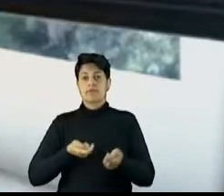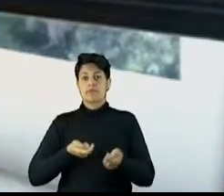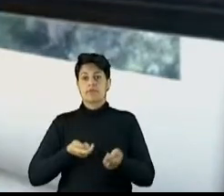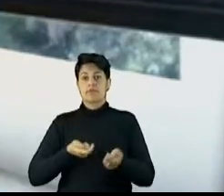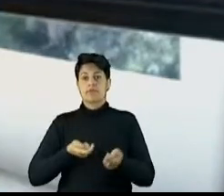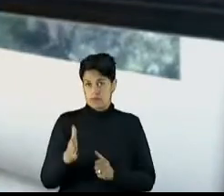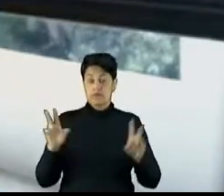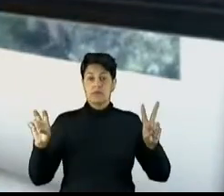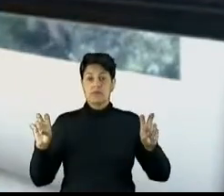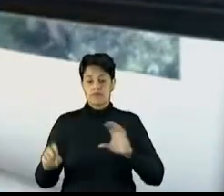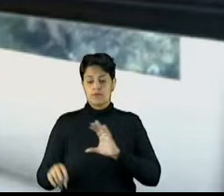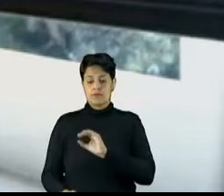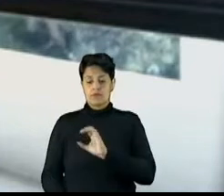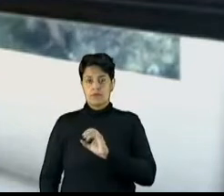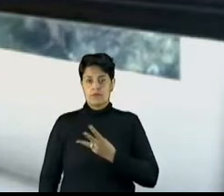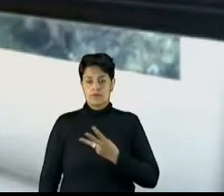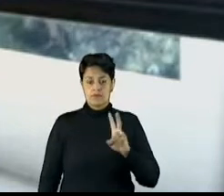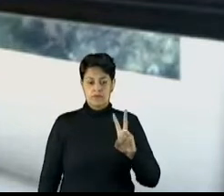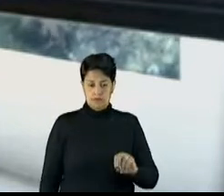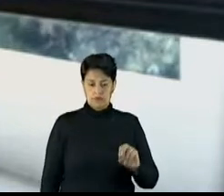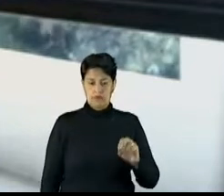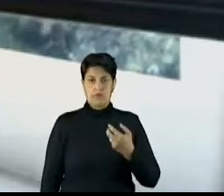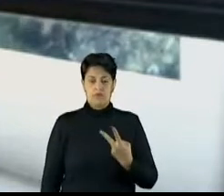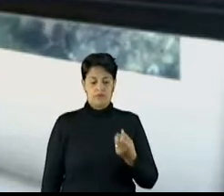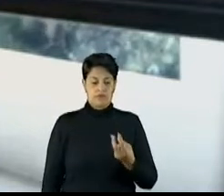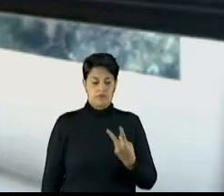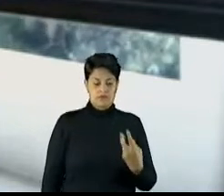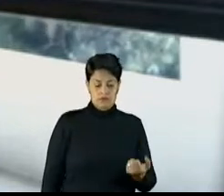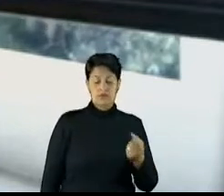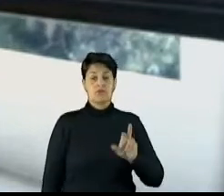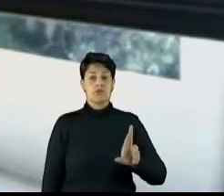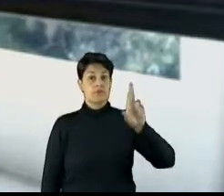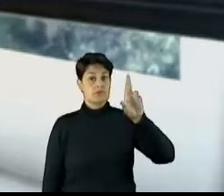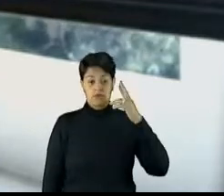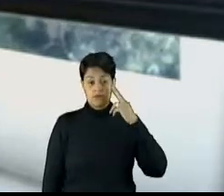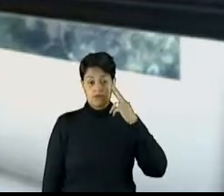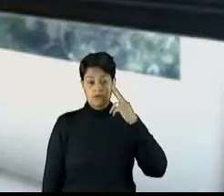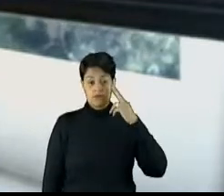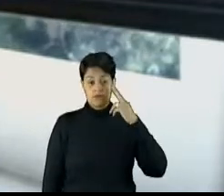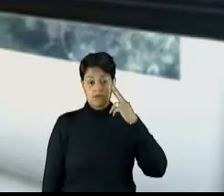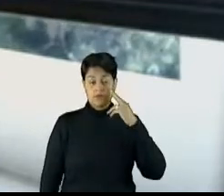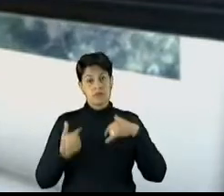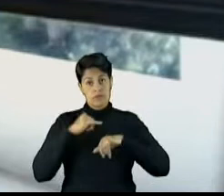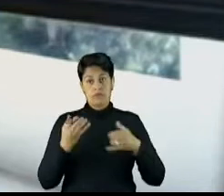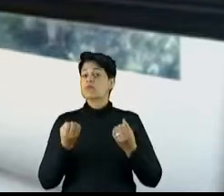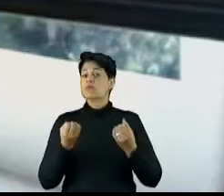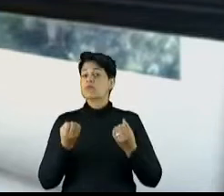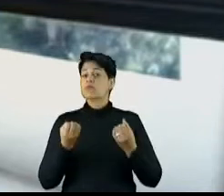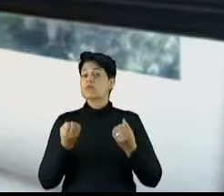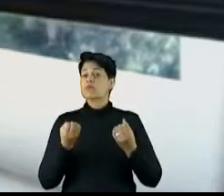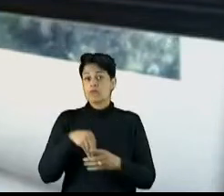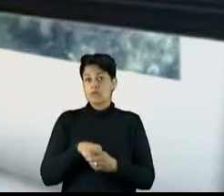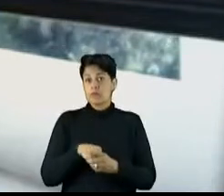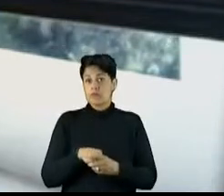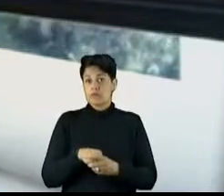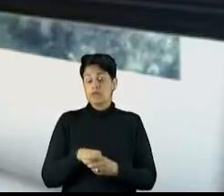TCU e obtive o apoio de Vossas Excelências no sentido de que esta casa deva se manifestar o mais rápido possível sobre os autos. Na